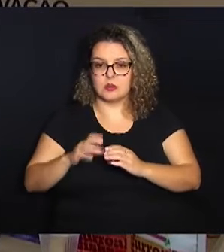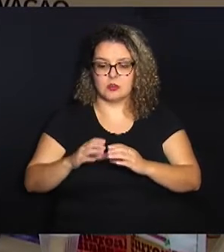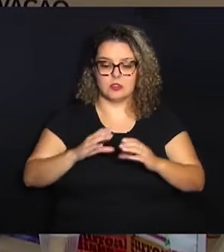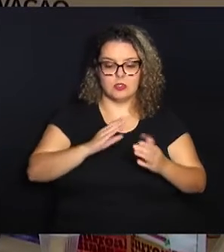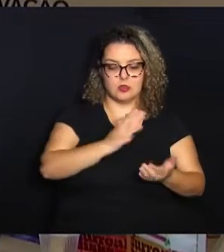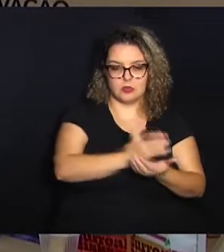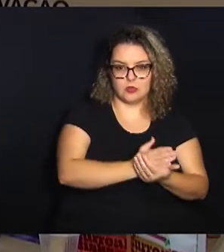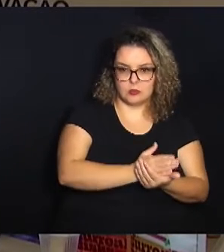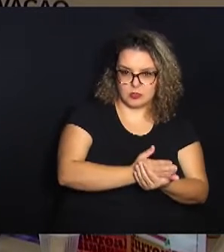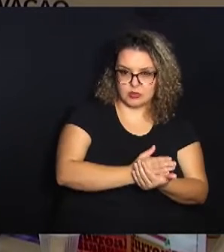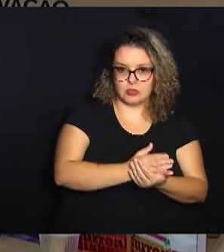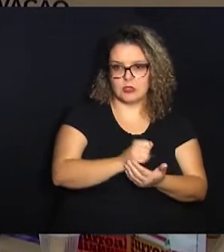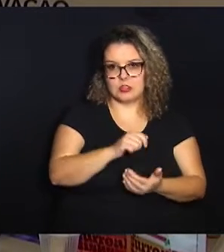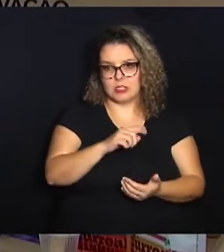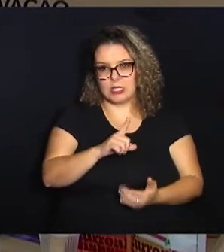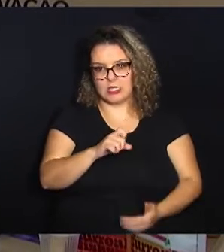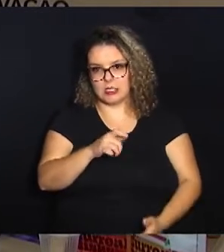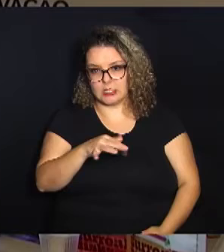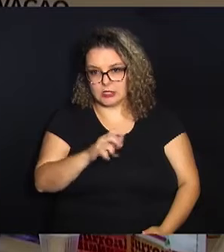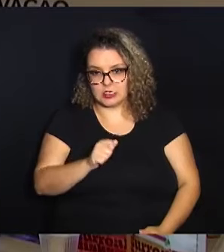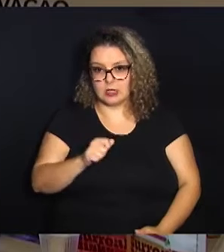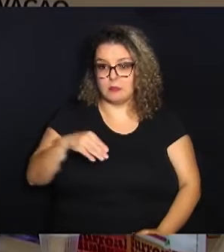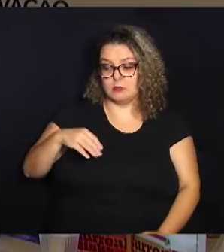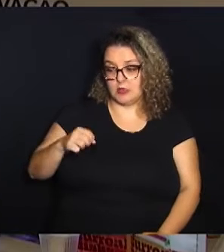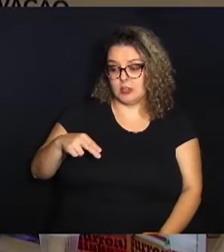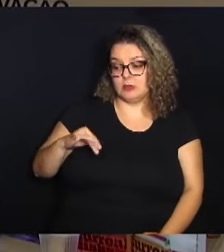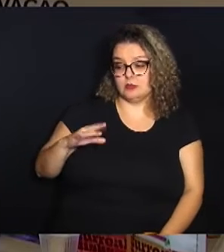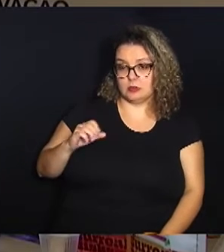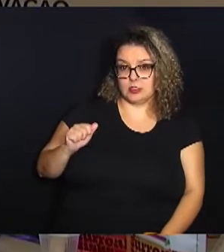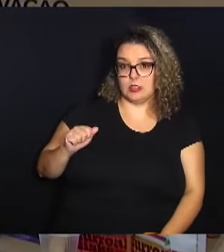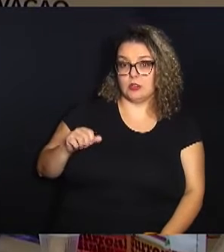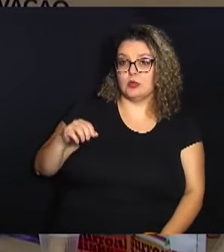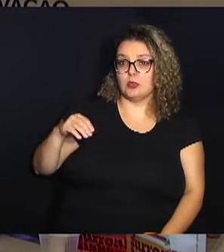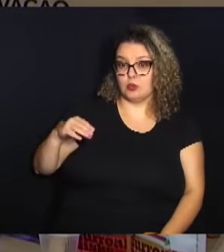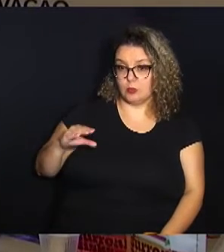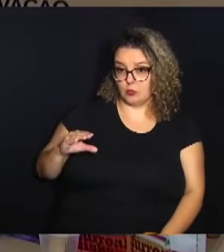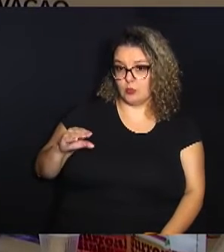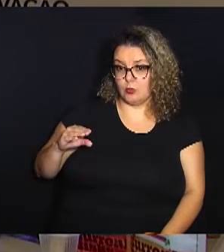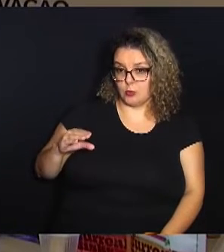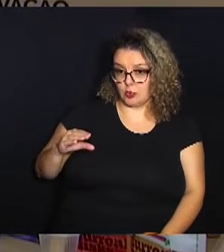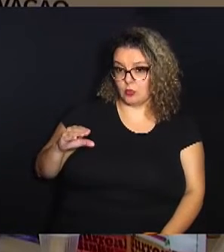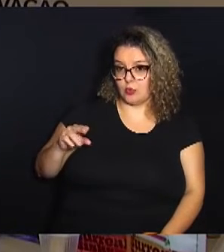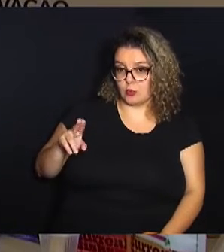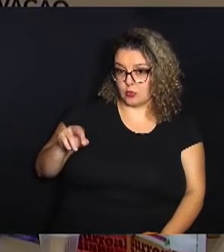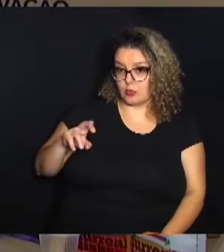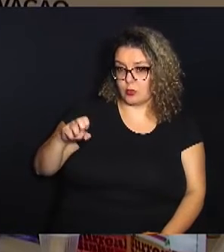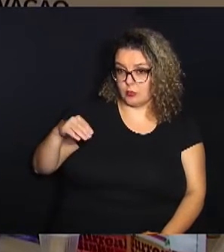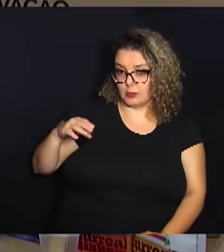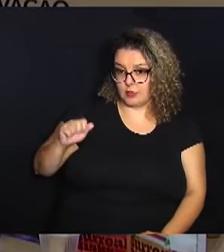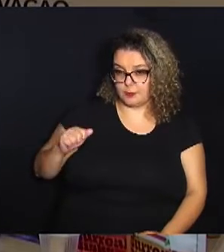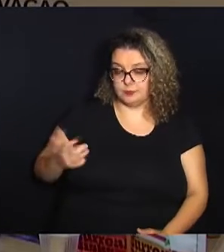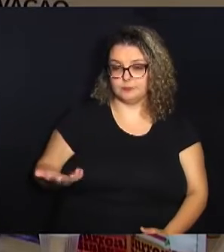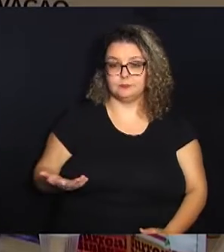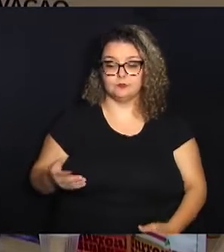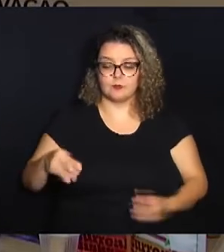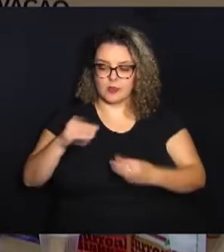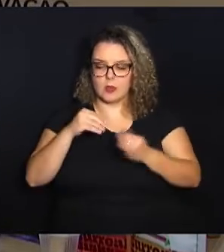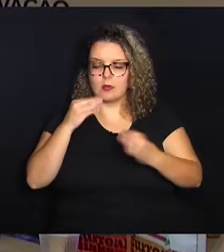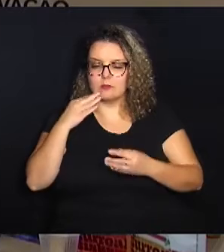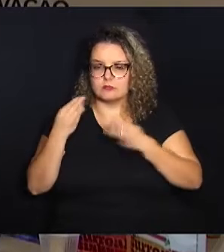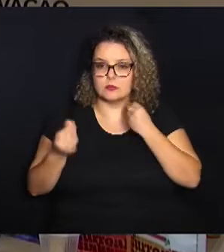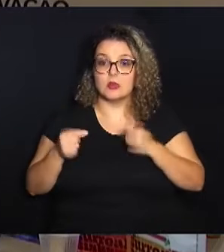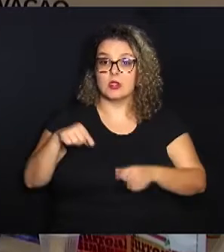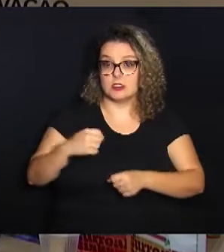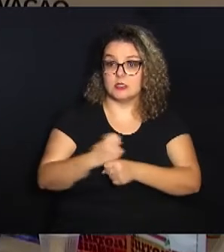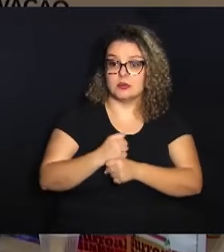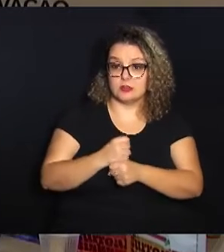alecrim e manga e cúrcuma. Daí o quinto é o mix combinado, que é saboroso, tem outro sabor, a combinação fica legal. Esse ano a gente está